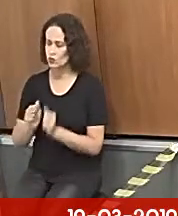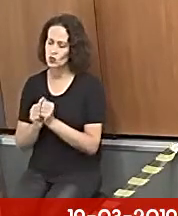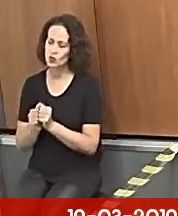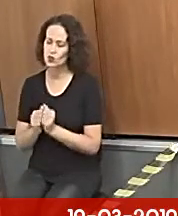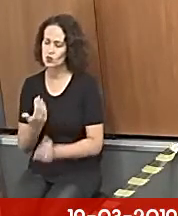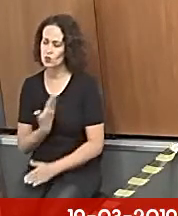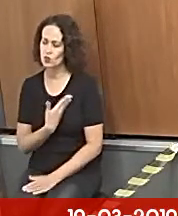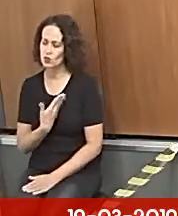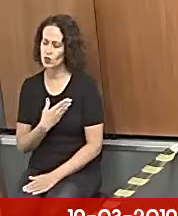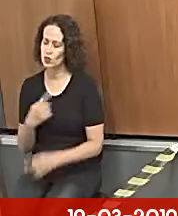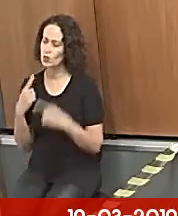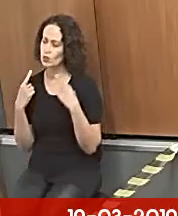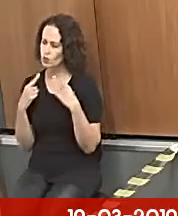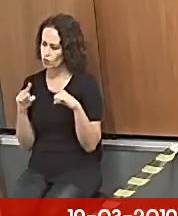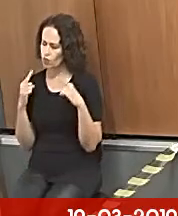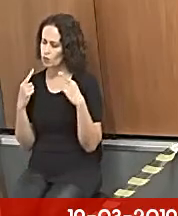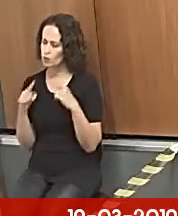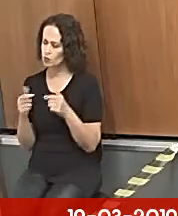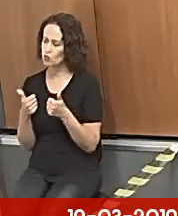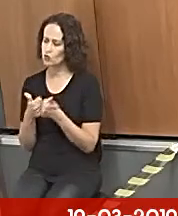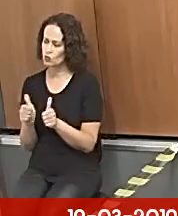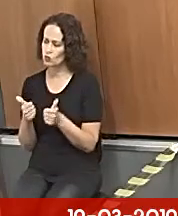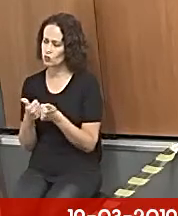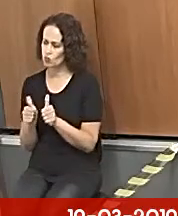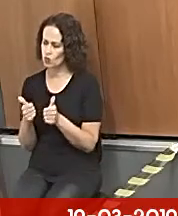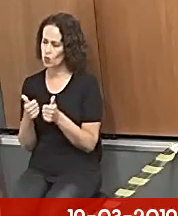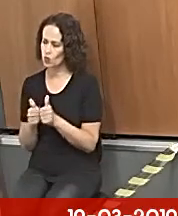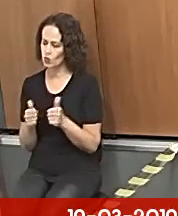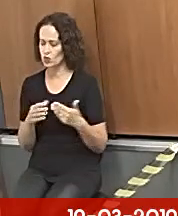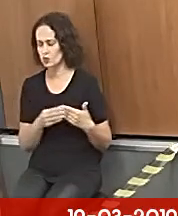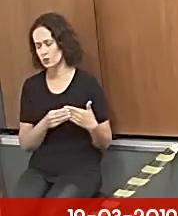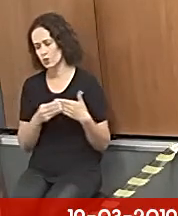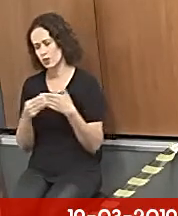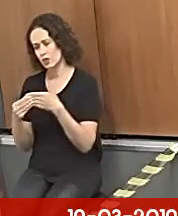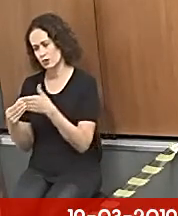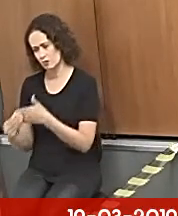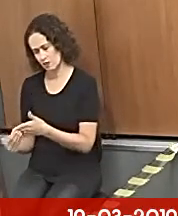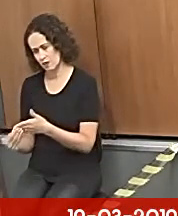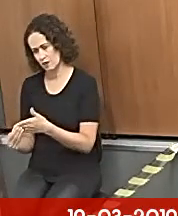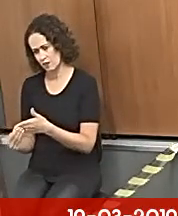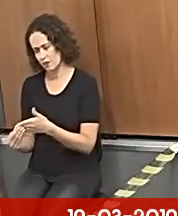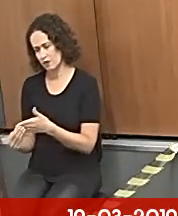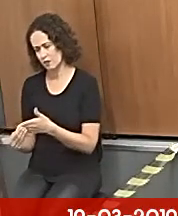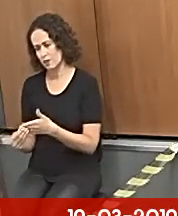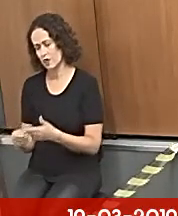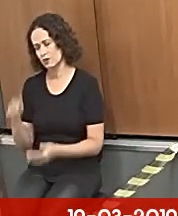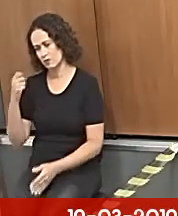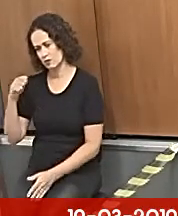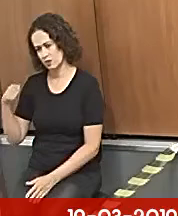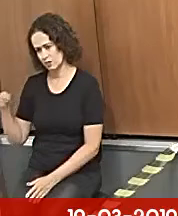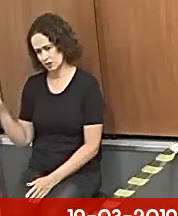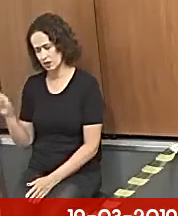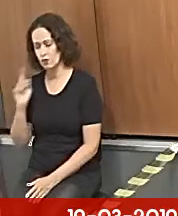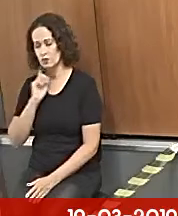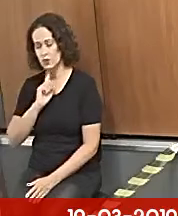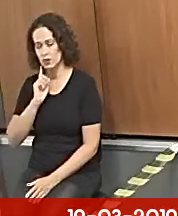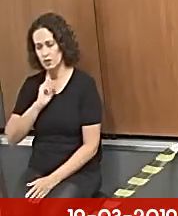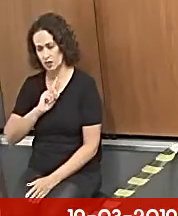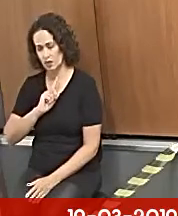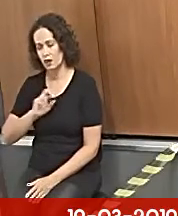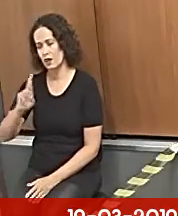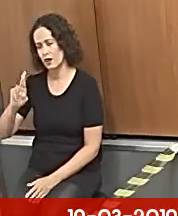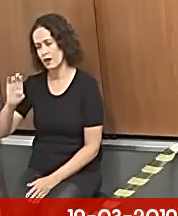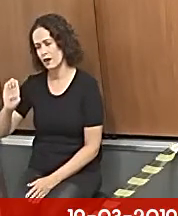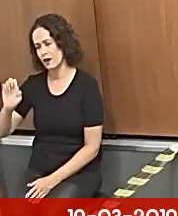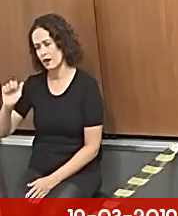reclamando de que o ônibus que levava pacientes para associação mineira de reabilitação estava parando